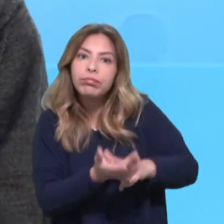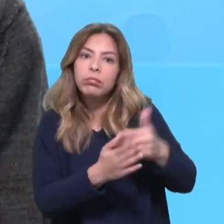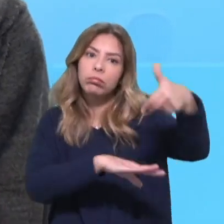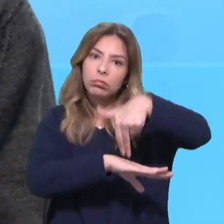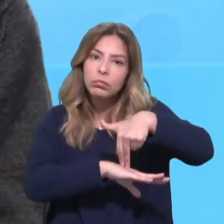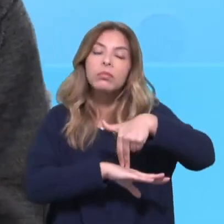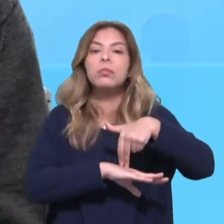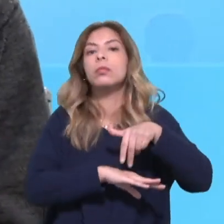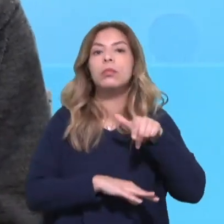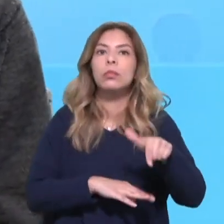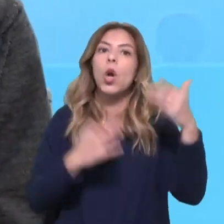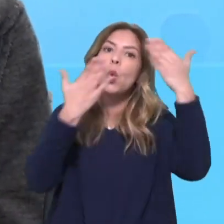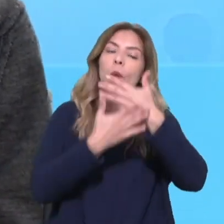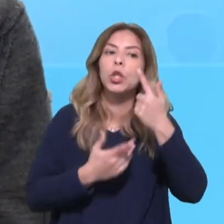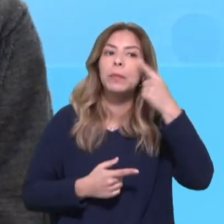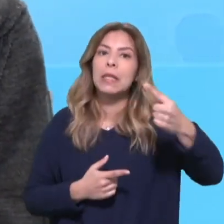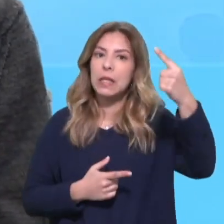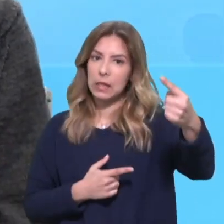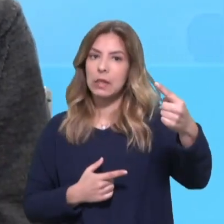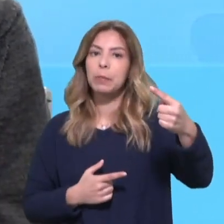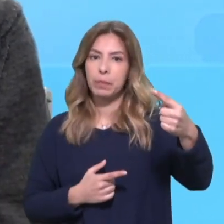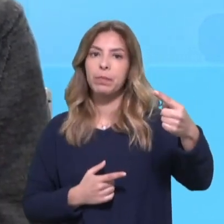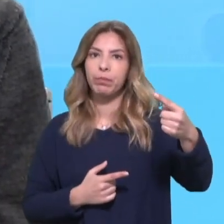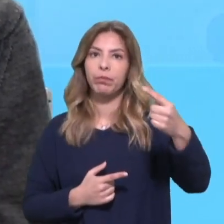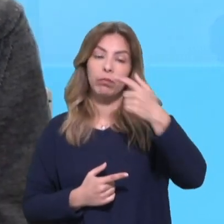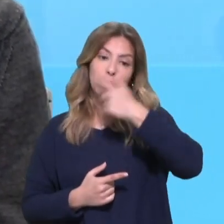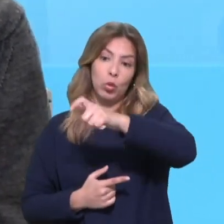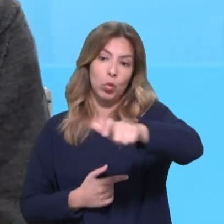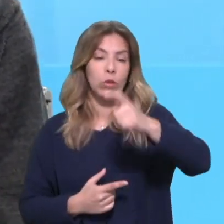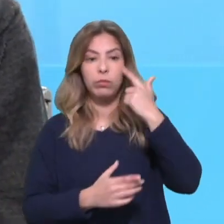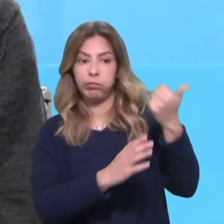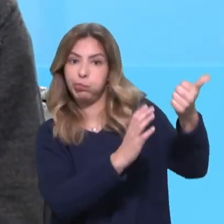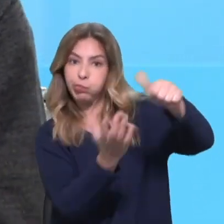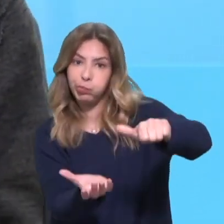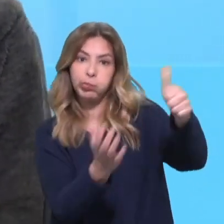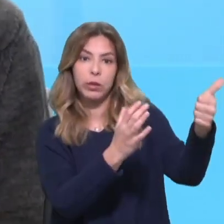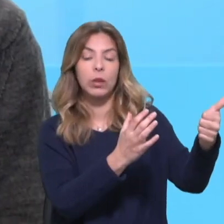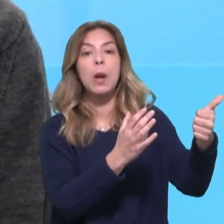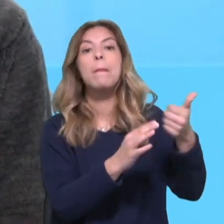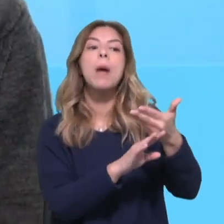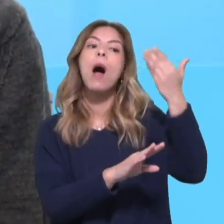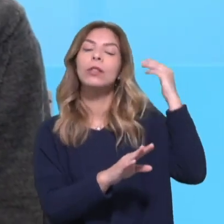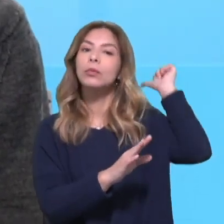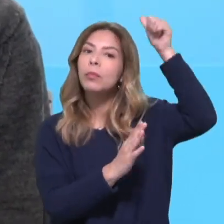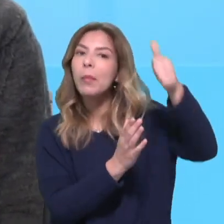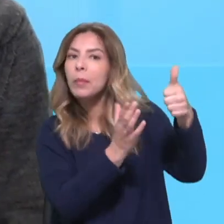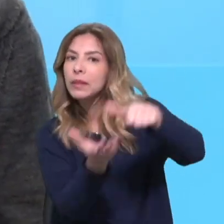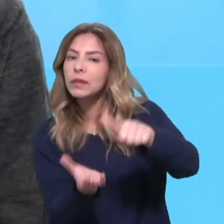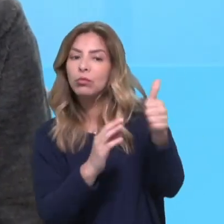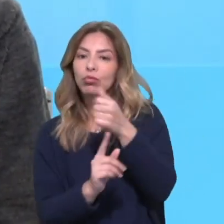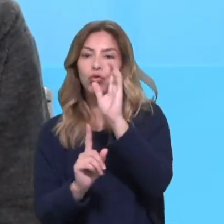noite especial para aqueles que vão ser batizados, mas também para os que já são batizados, para todos os